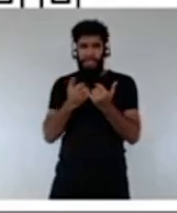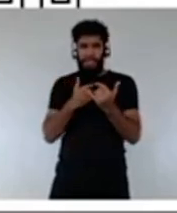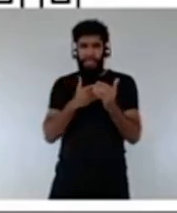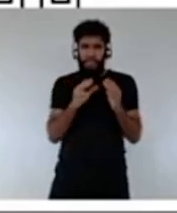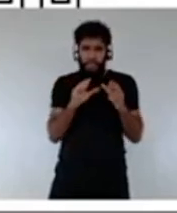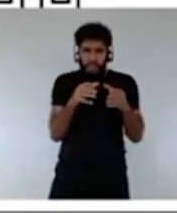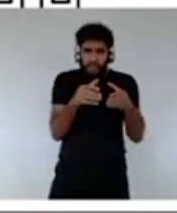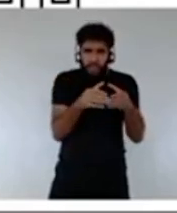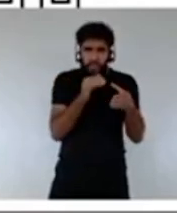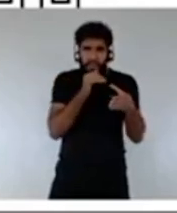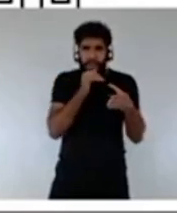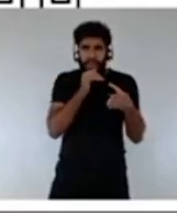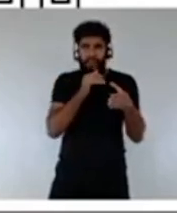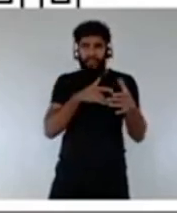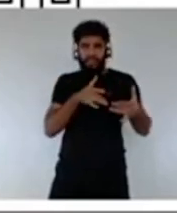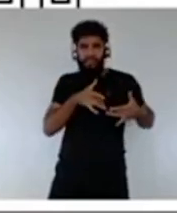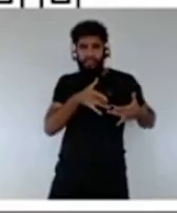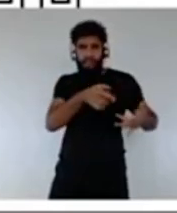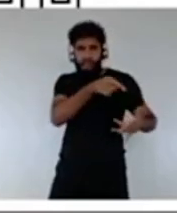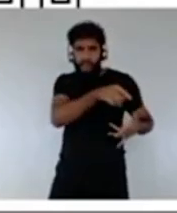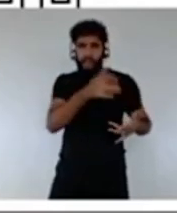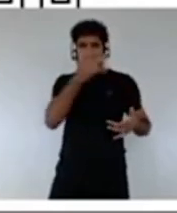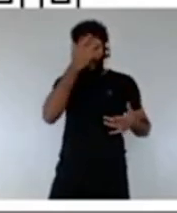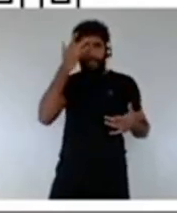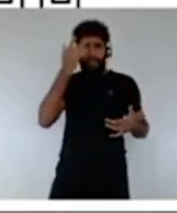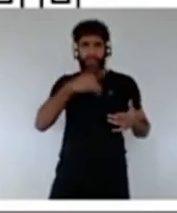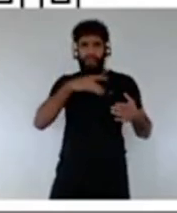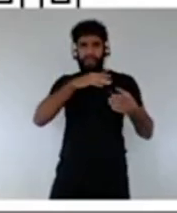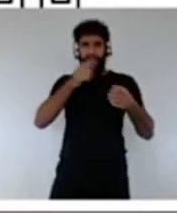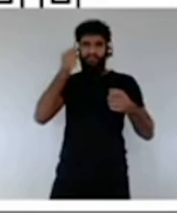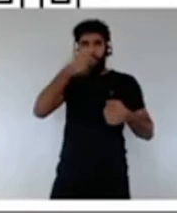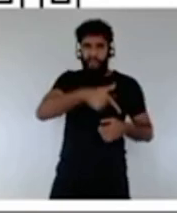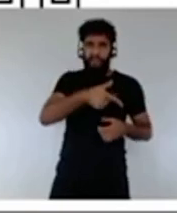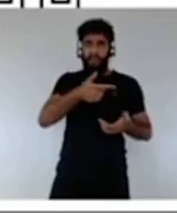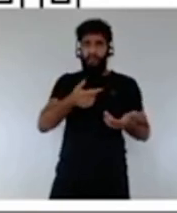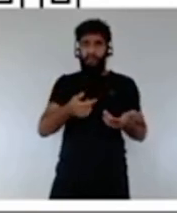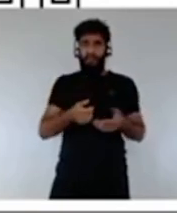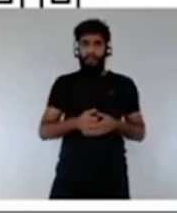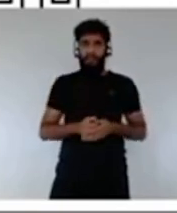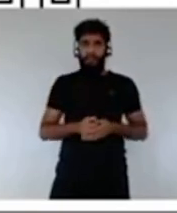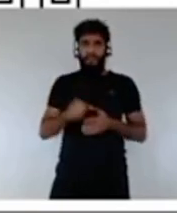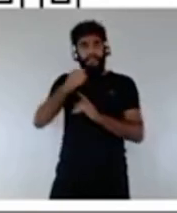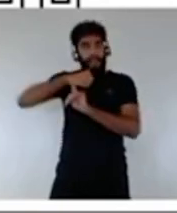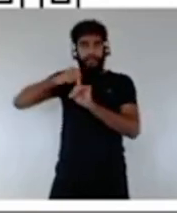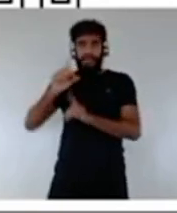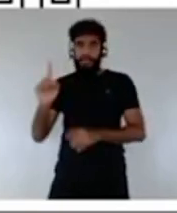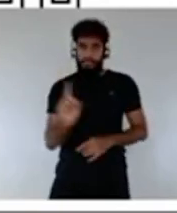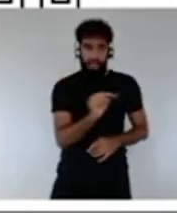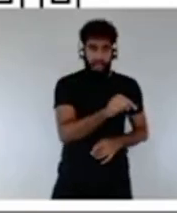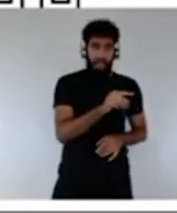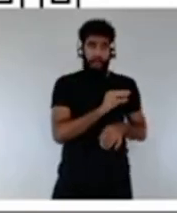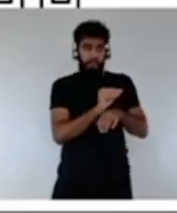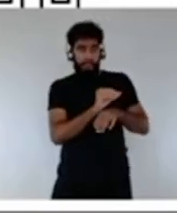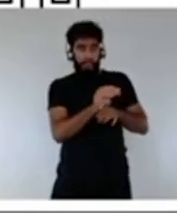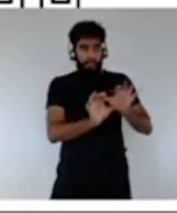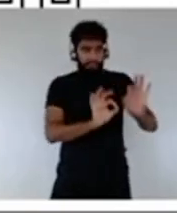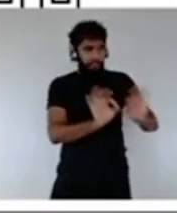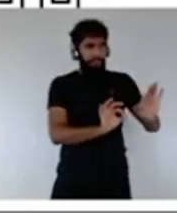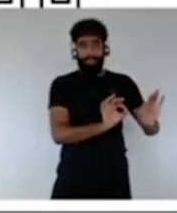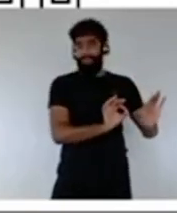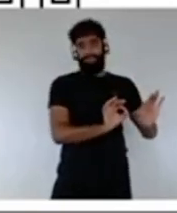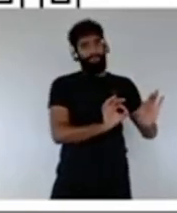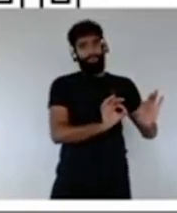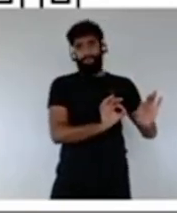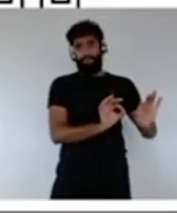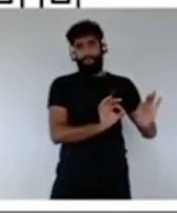de filantropia, é um gueto de pessoas em desvantagem, e muitas vezes a sociedade não vai lá, tá